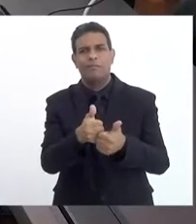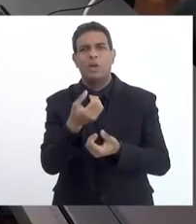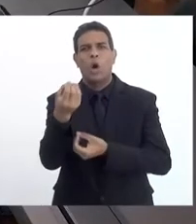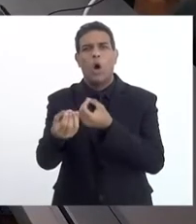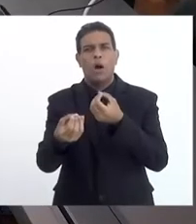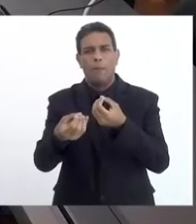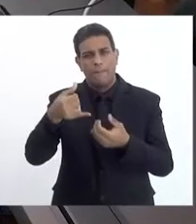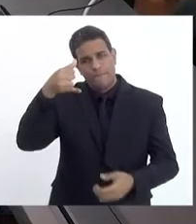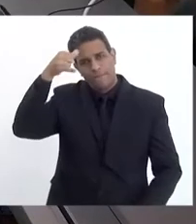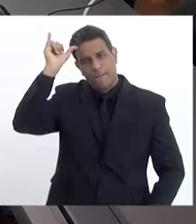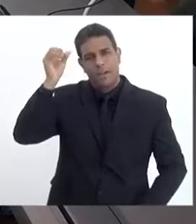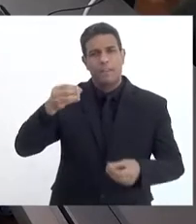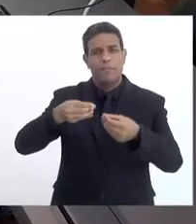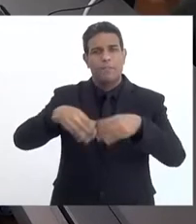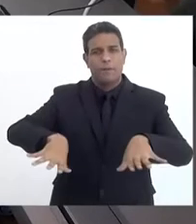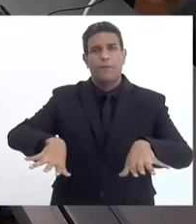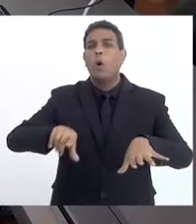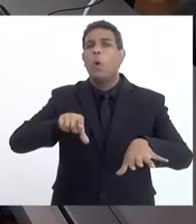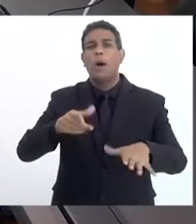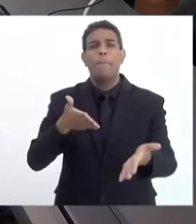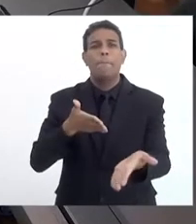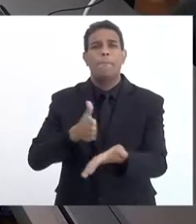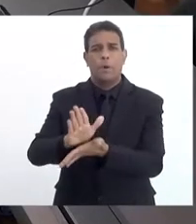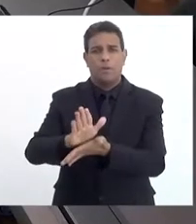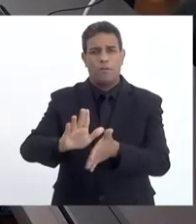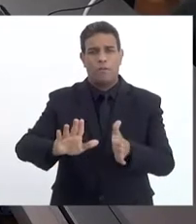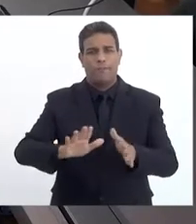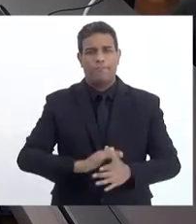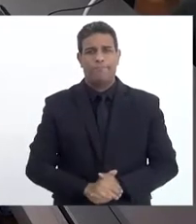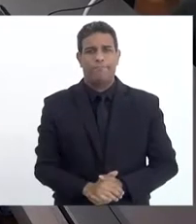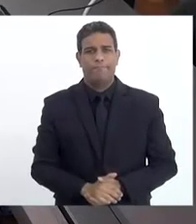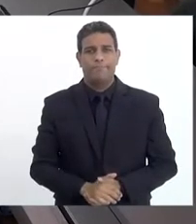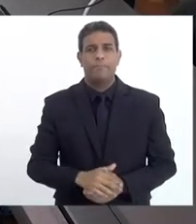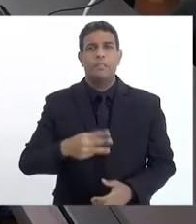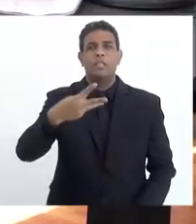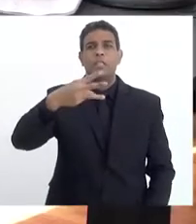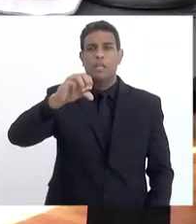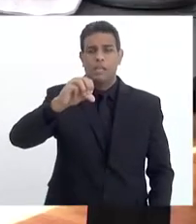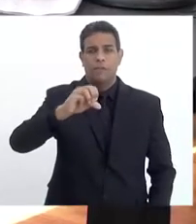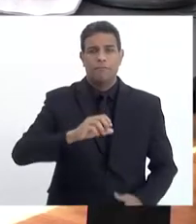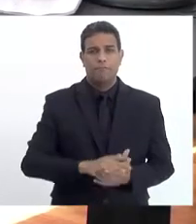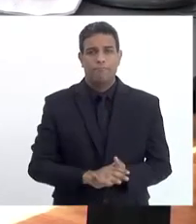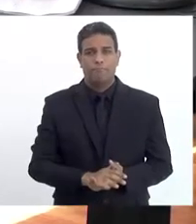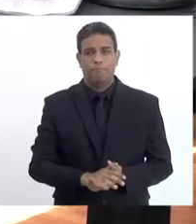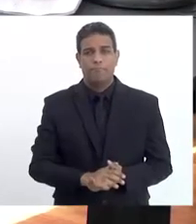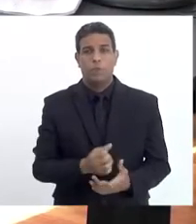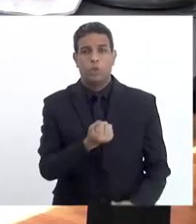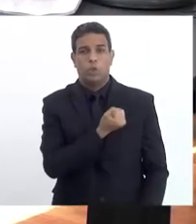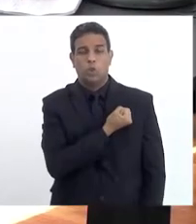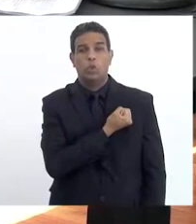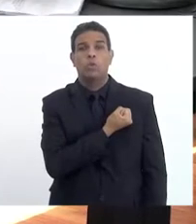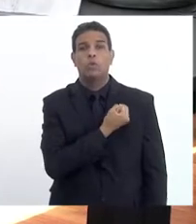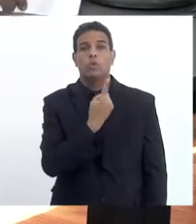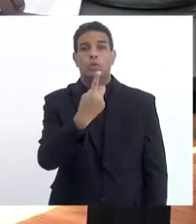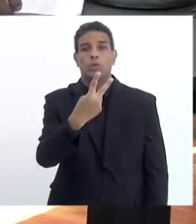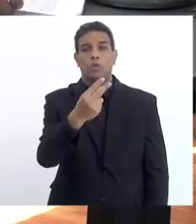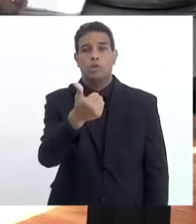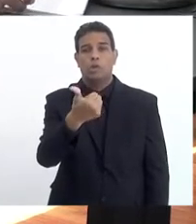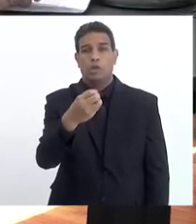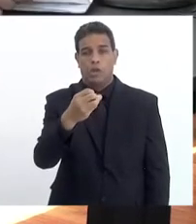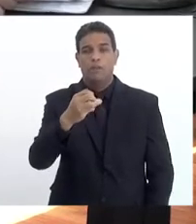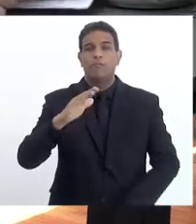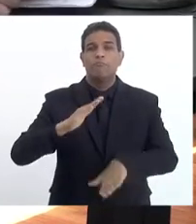prejudicabilidade. Em discussão, em votação, aprovado. 39. Projeto de lei 191/2019, autoria do deputado Rosenberg